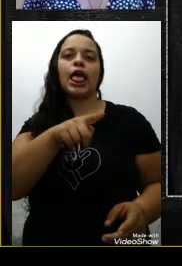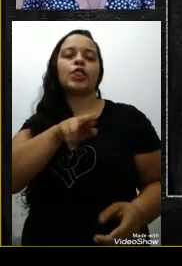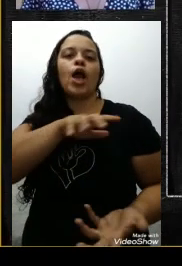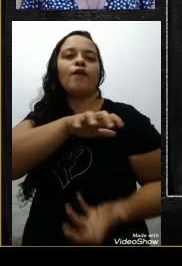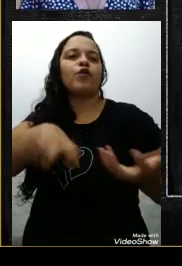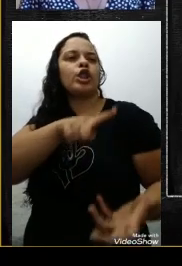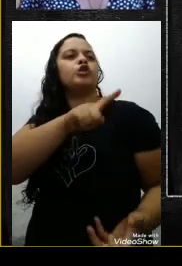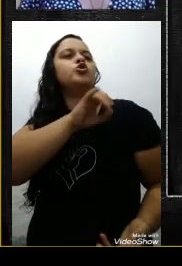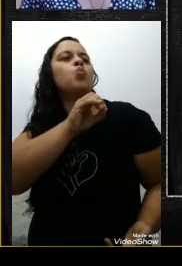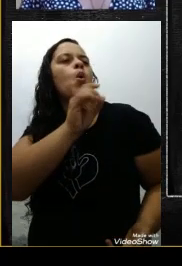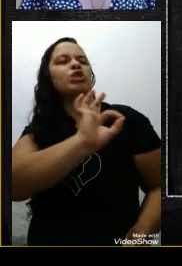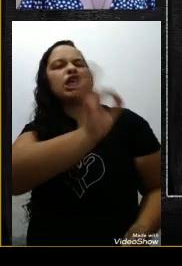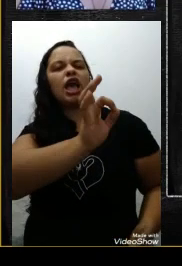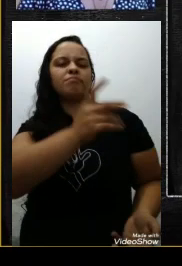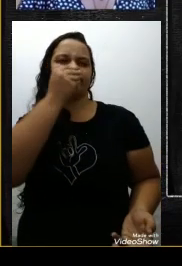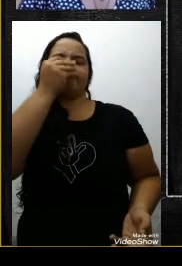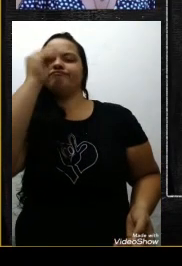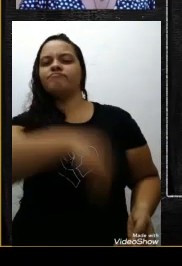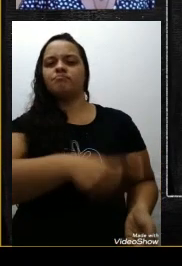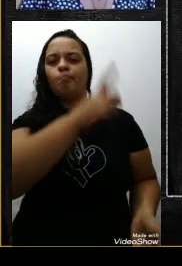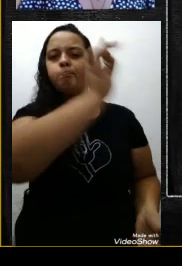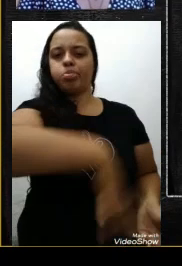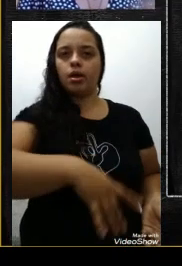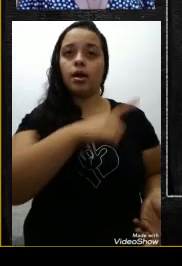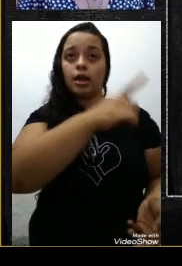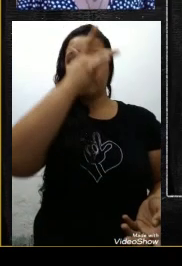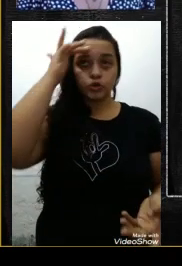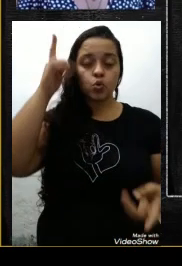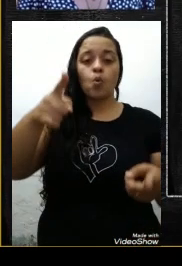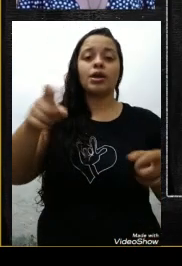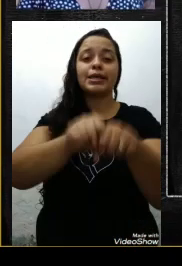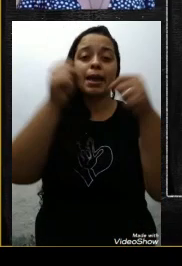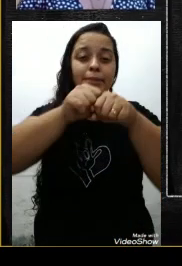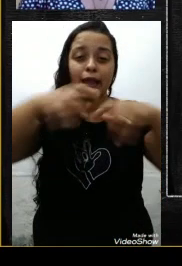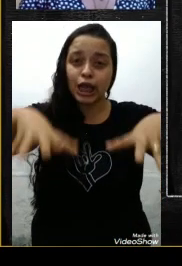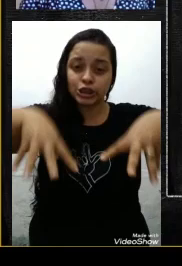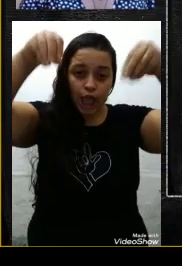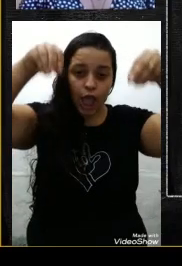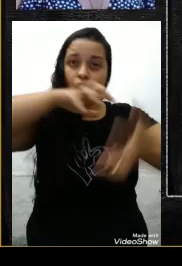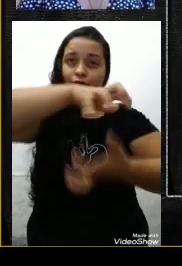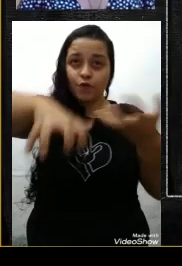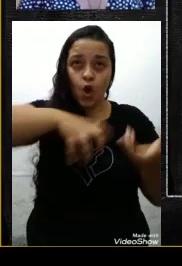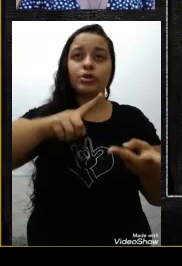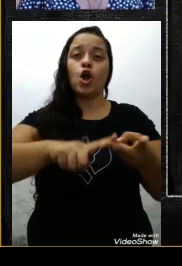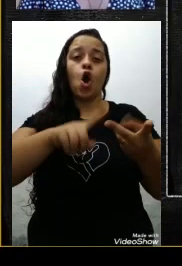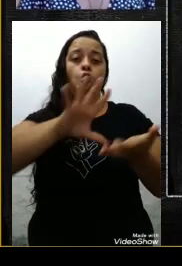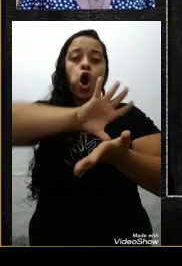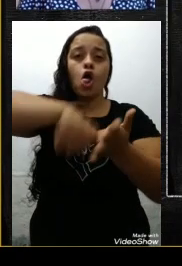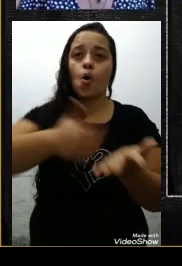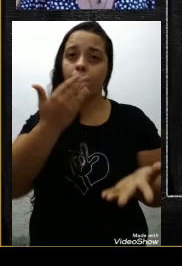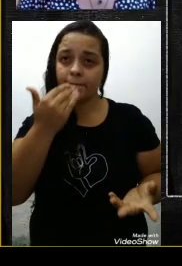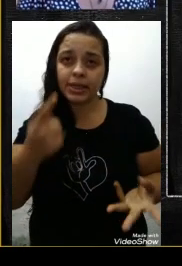seja importante. Esses camponeses destruíram castelos, roubaram celeiros, queimaram registros, libertaram presos